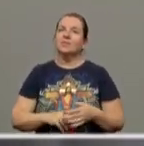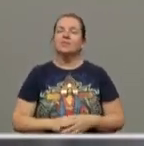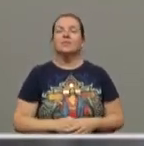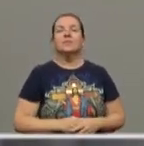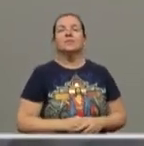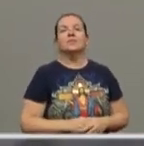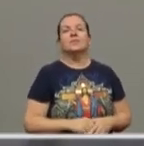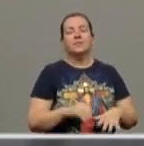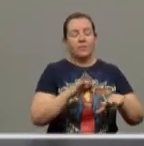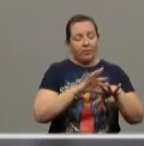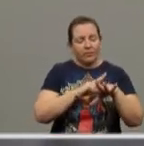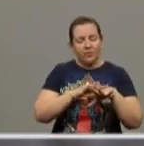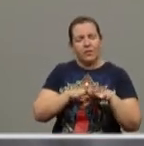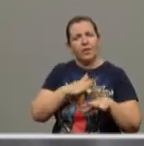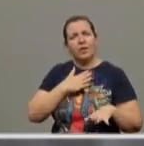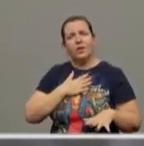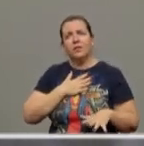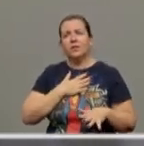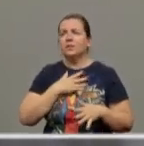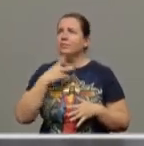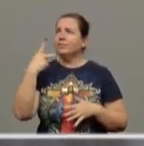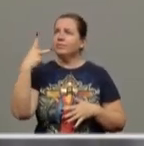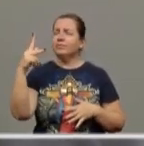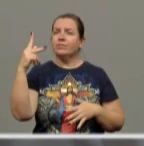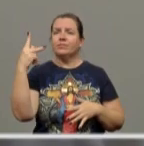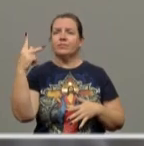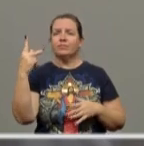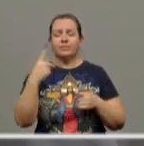cura-me para amar,